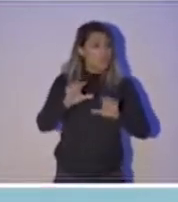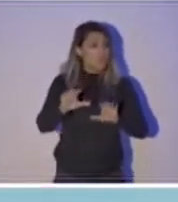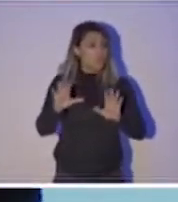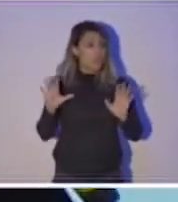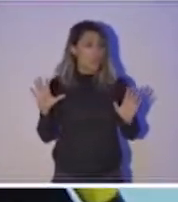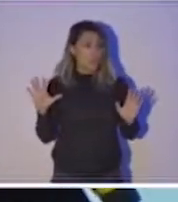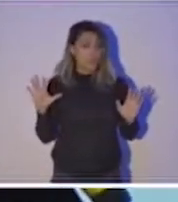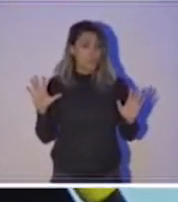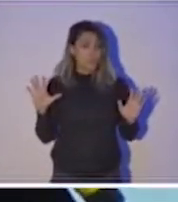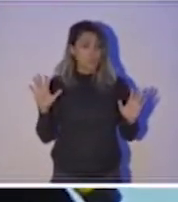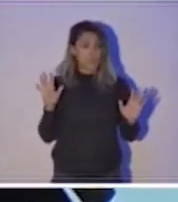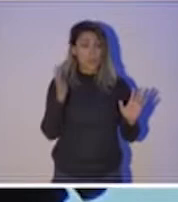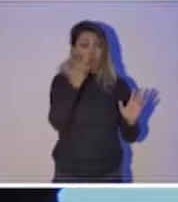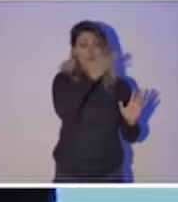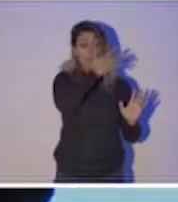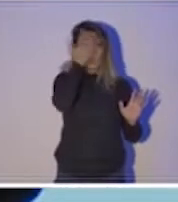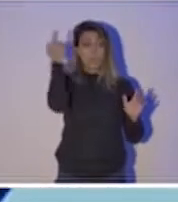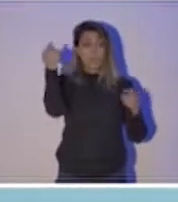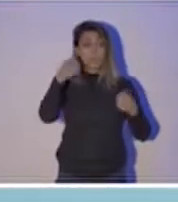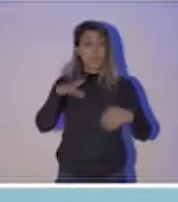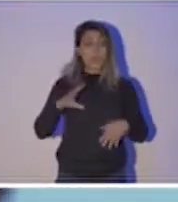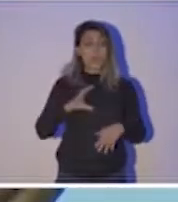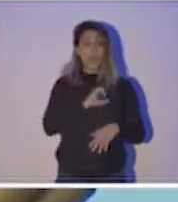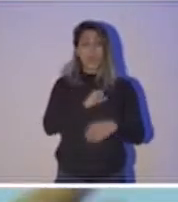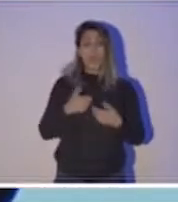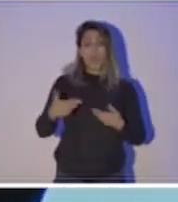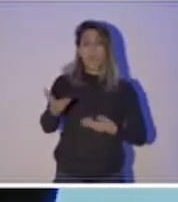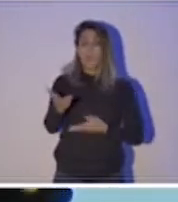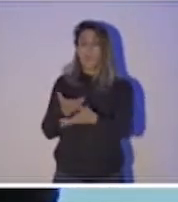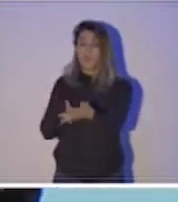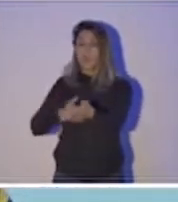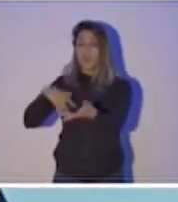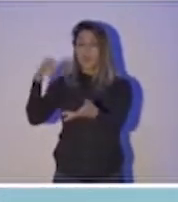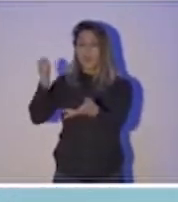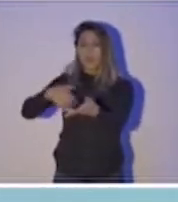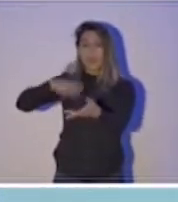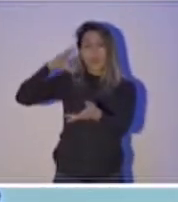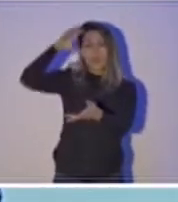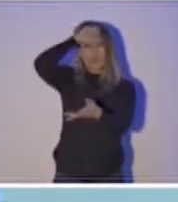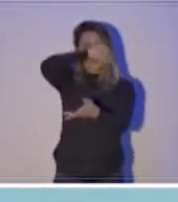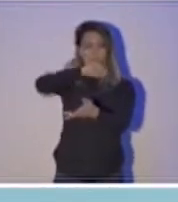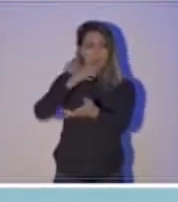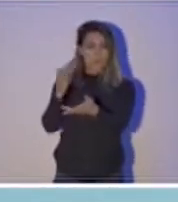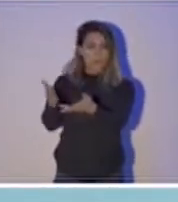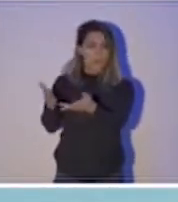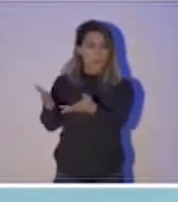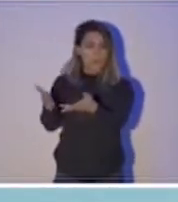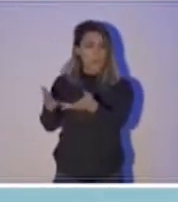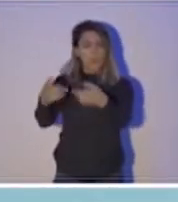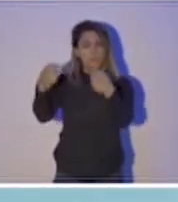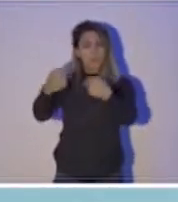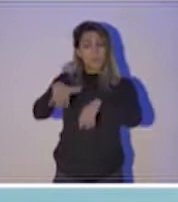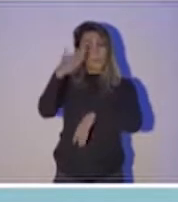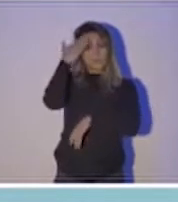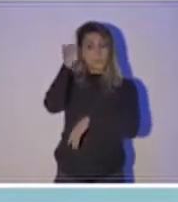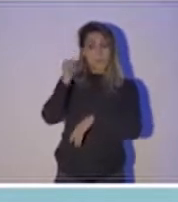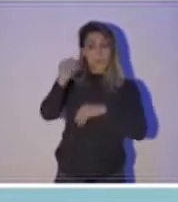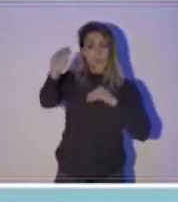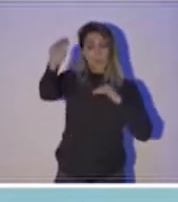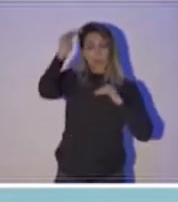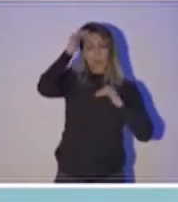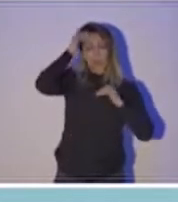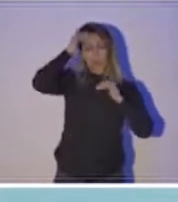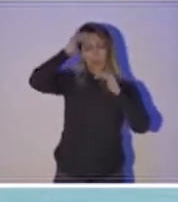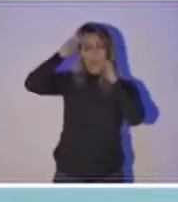Ninguém aprende se não for amado. Ninguém se sente, mais do que saber que eles são amados e respeitados no espaço de sala de